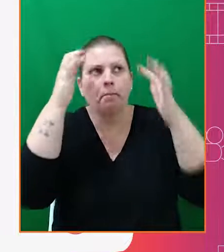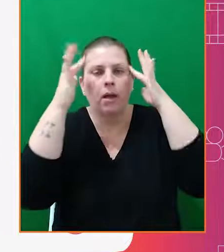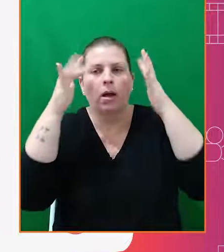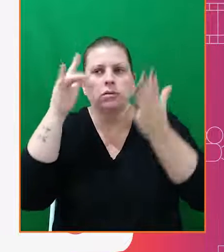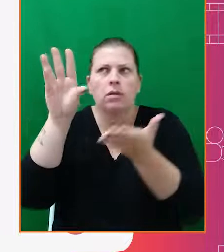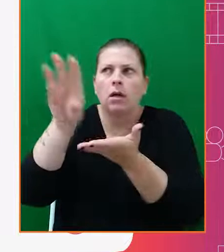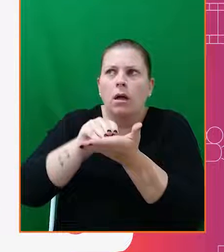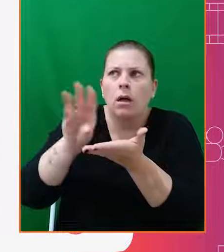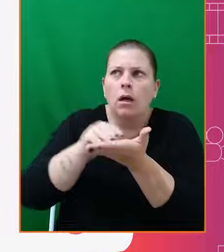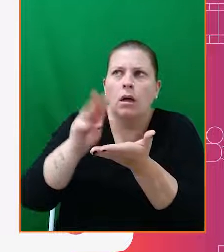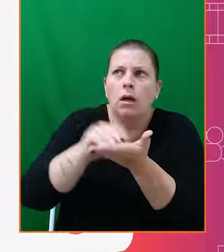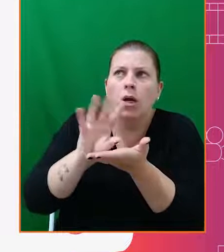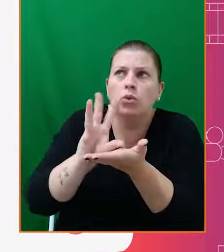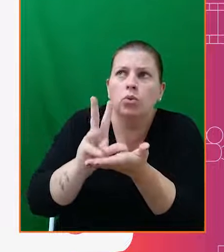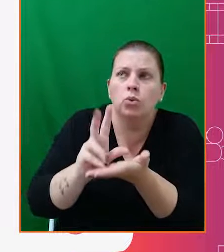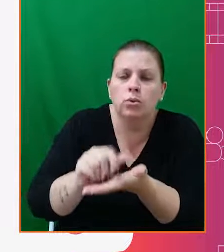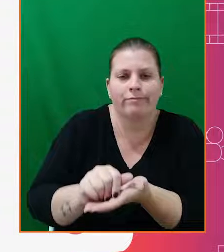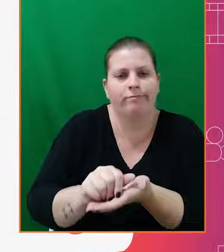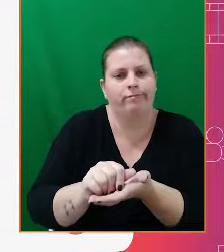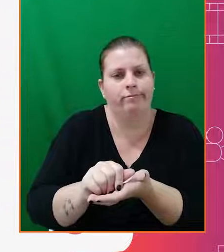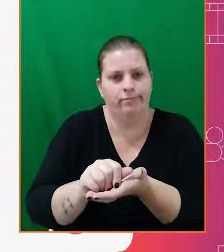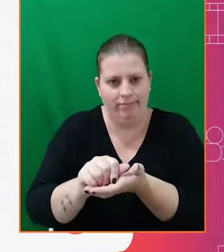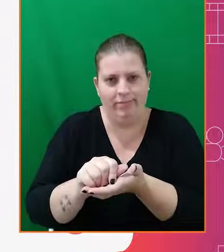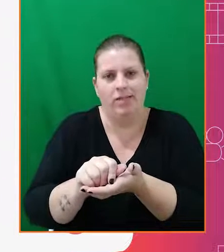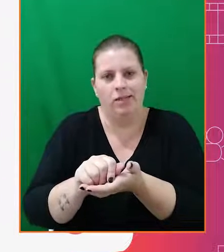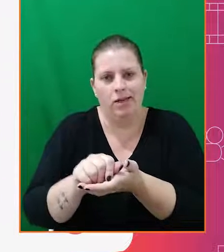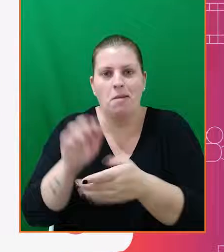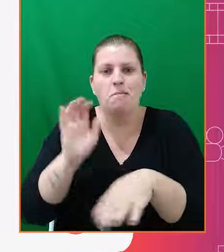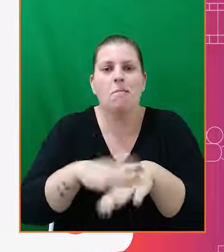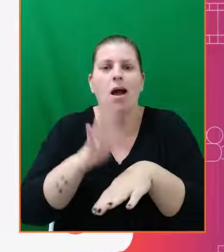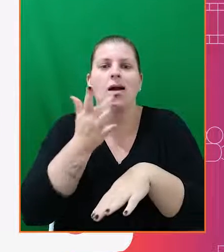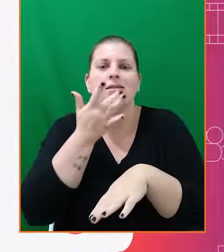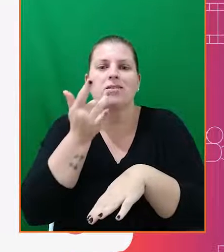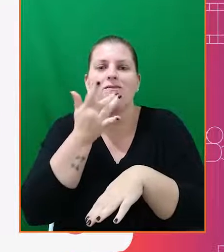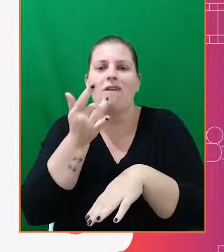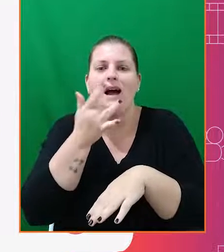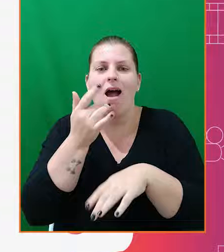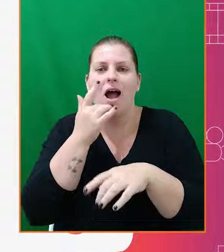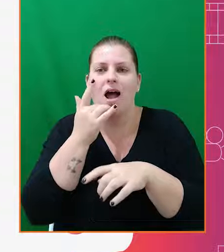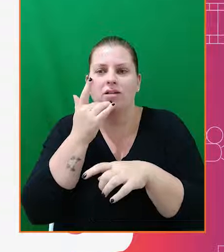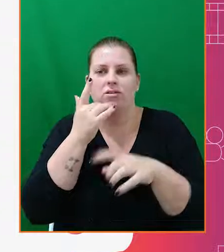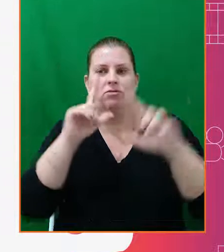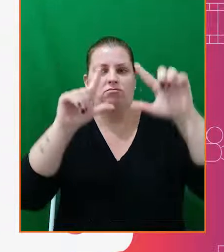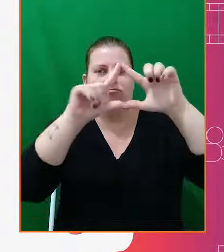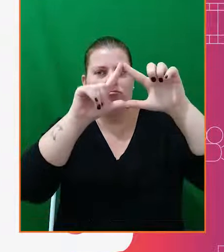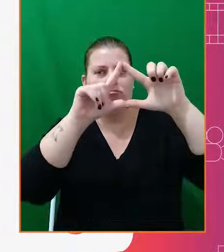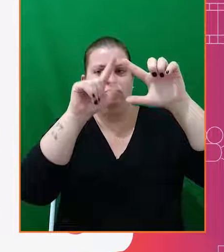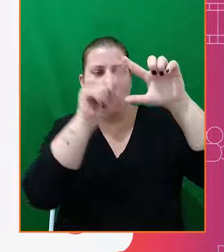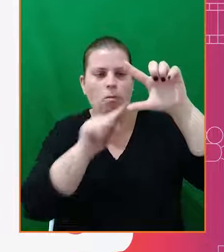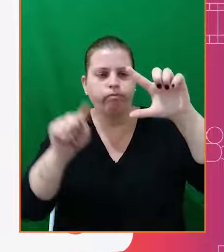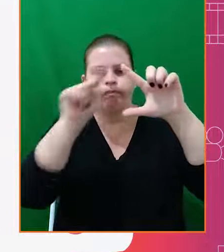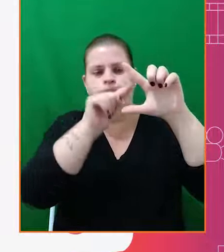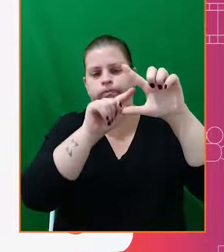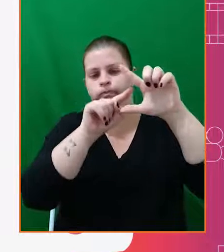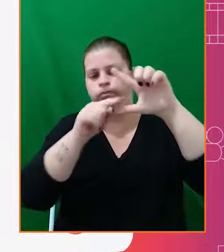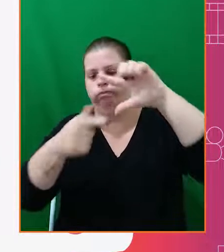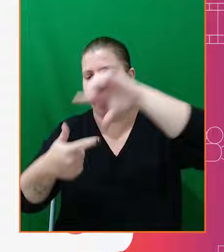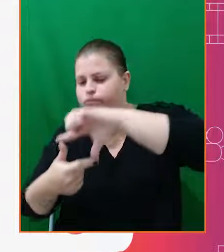Imagine copiar essas formas para um papel. Bem mais fácil do que copiar todas aquelas peninhas, não acha?